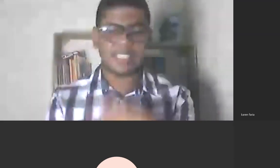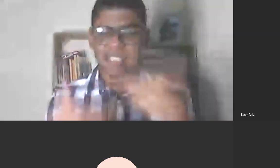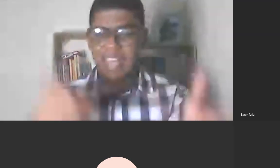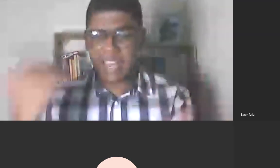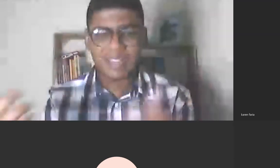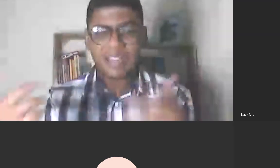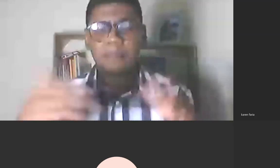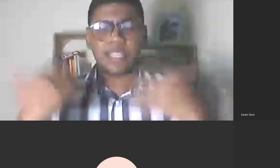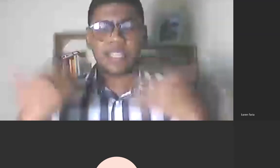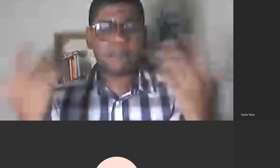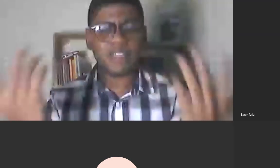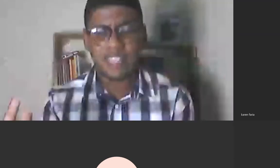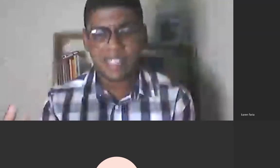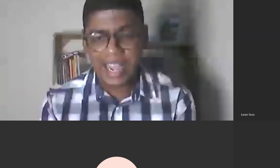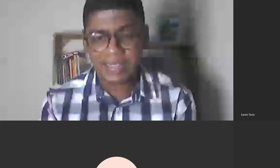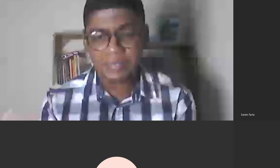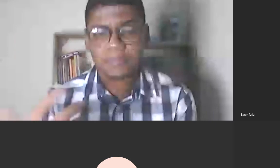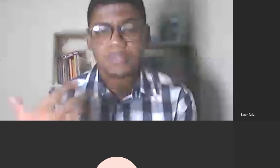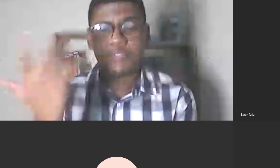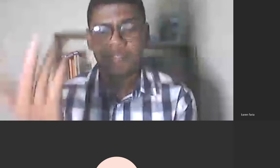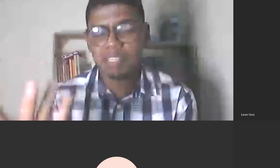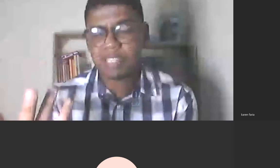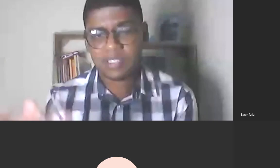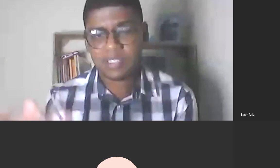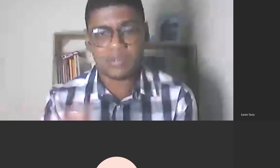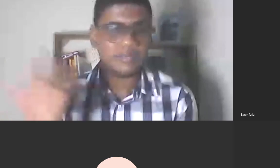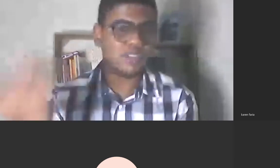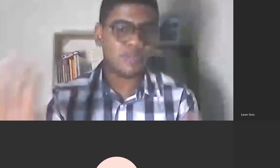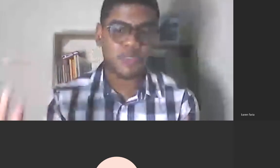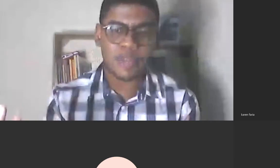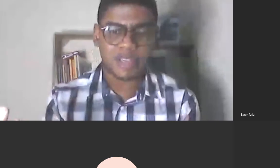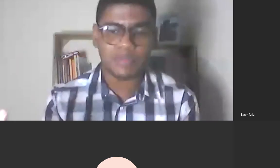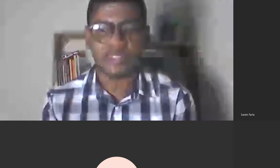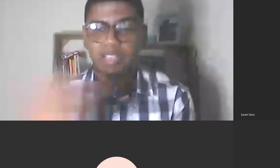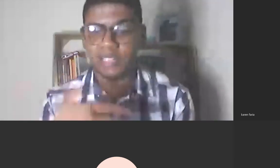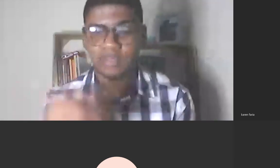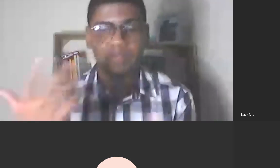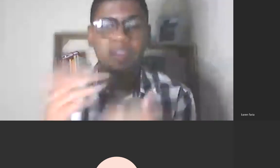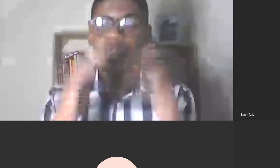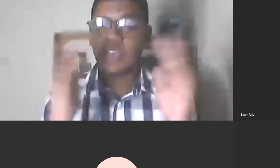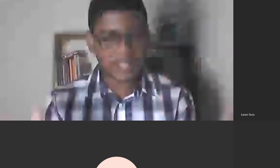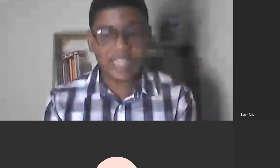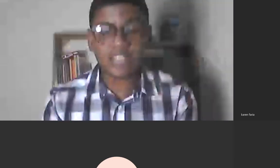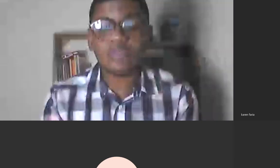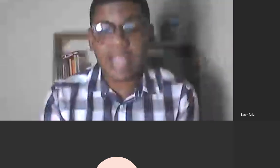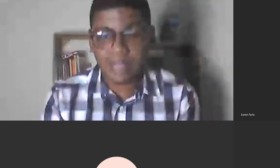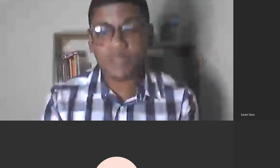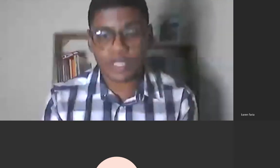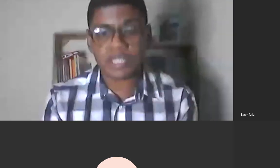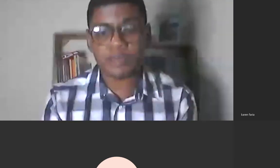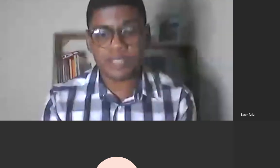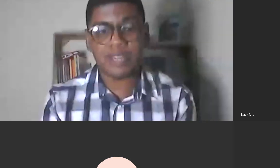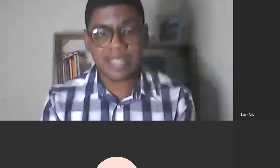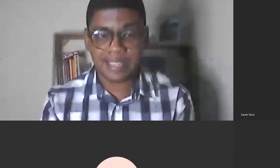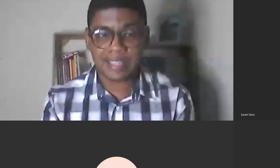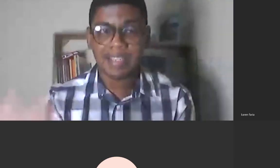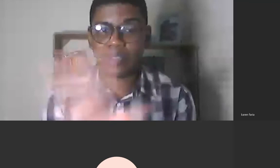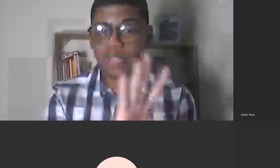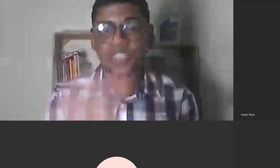YouTube para vocês acessarem, para, de repente, facilitar a visualização de uma forma que não trave tanto. Eu vou tentar estudar todas